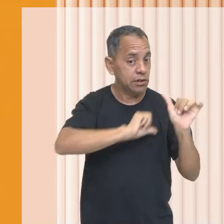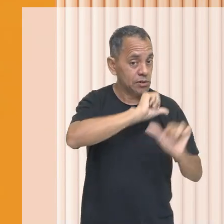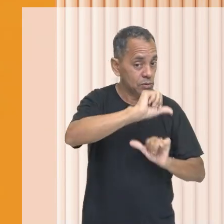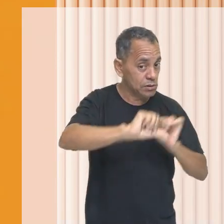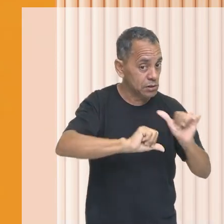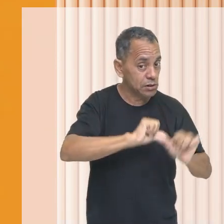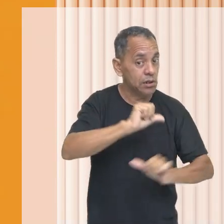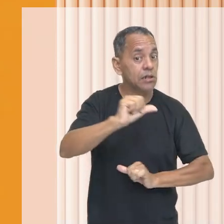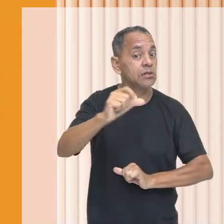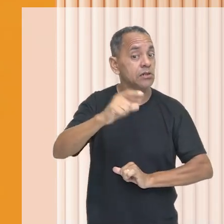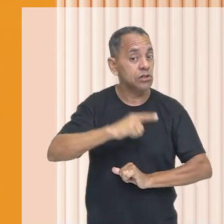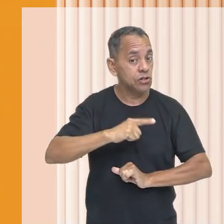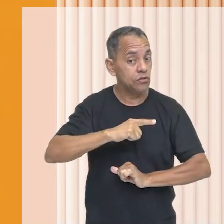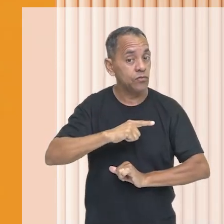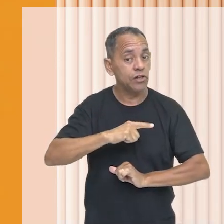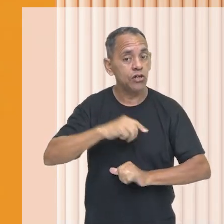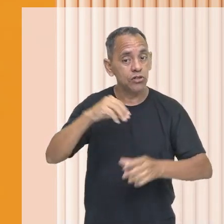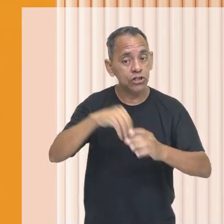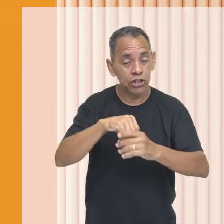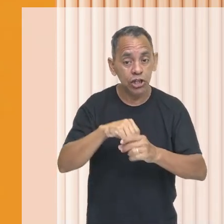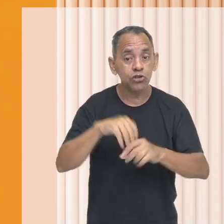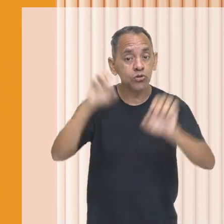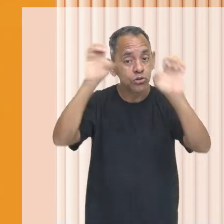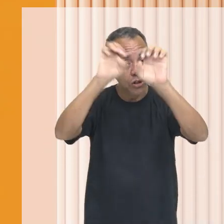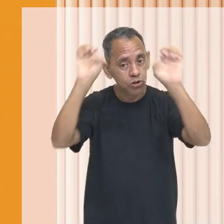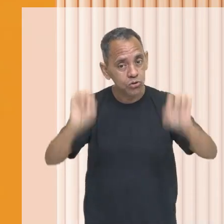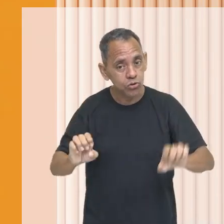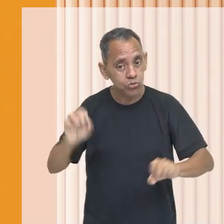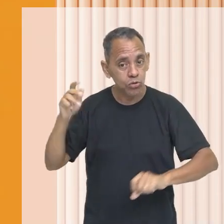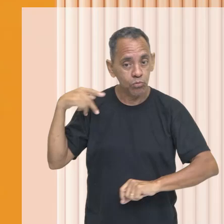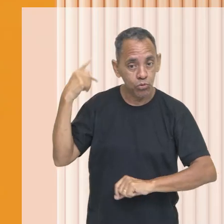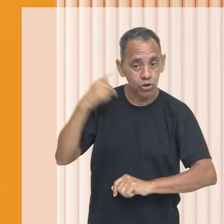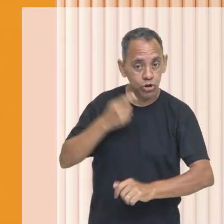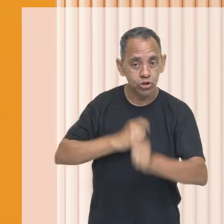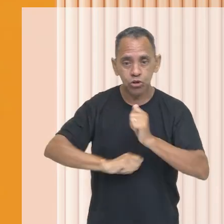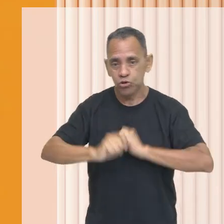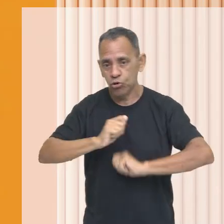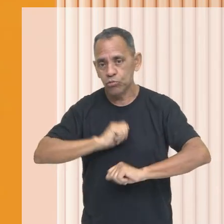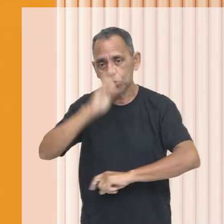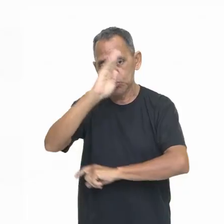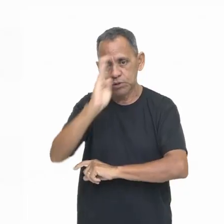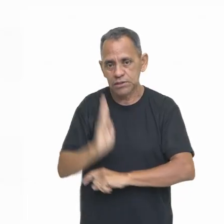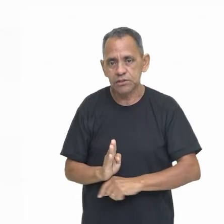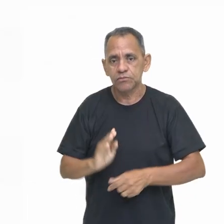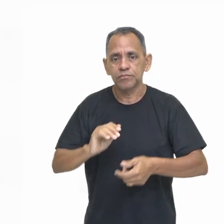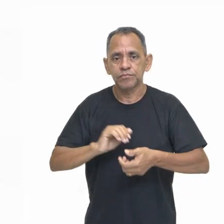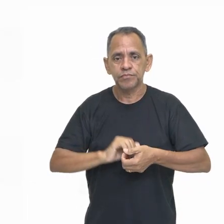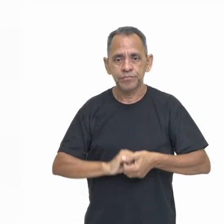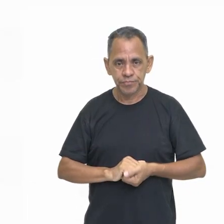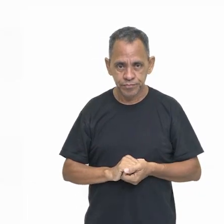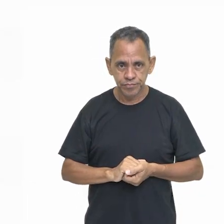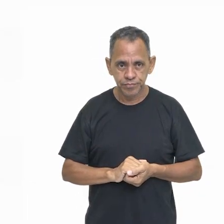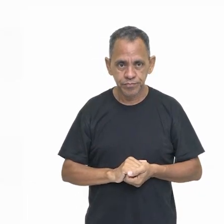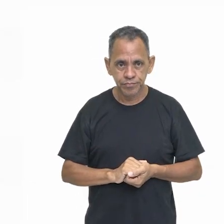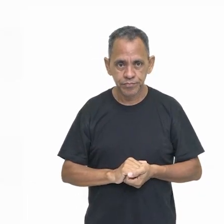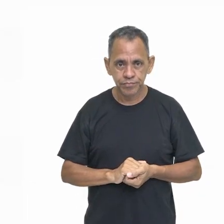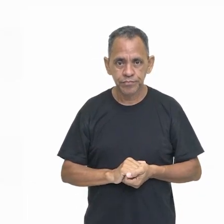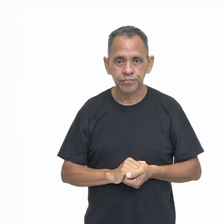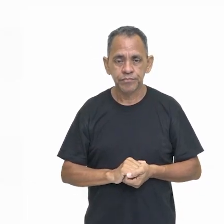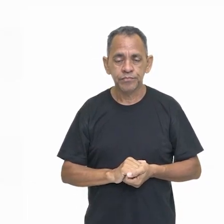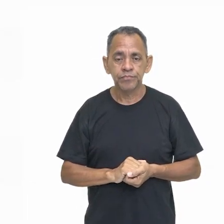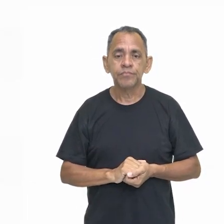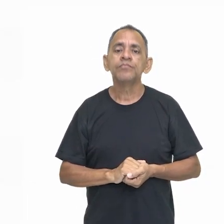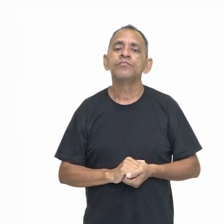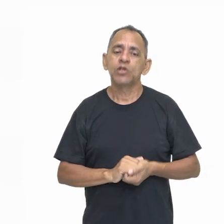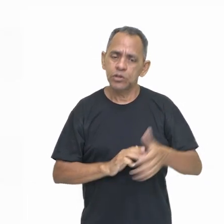mudanças estruturais políticas, né, e econômicas no Brasil. Olha só, o Brasil e a década